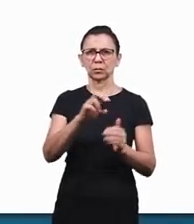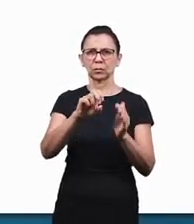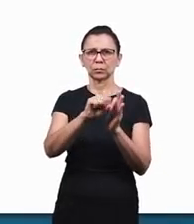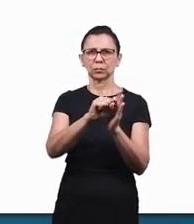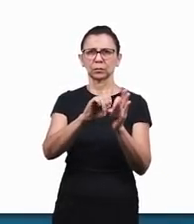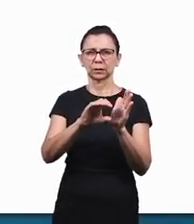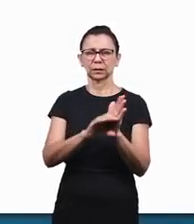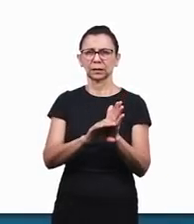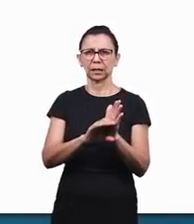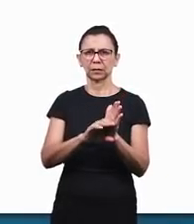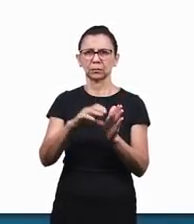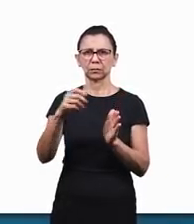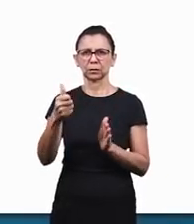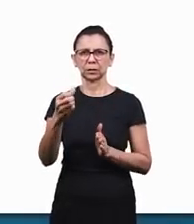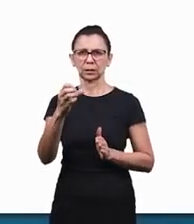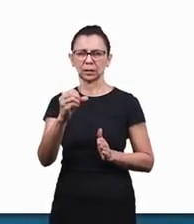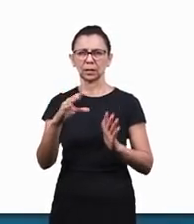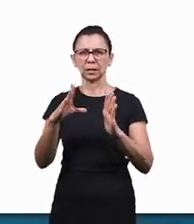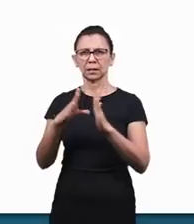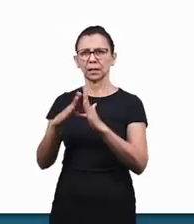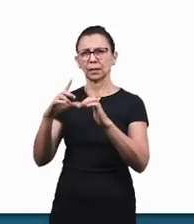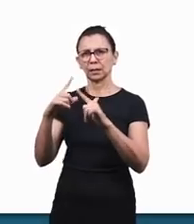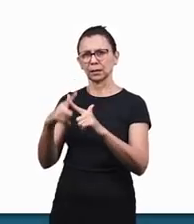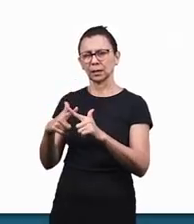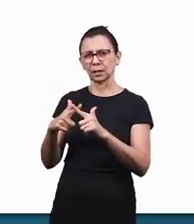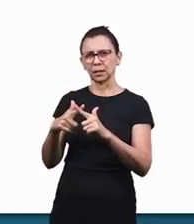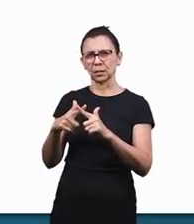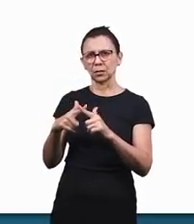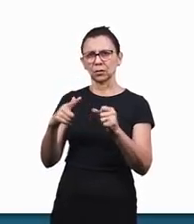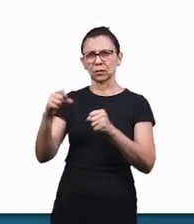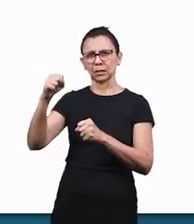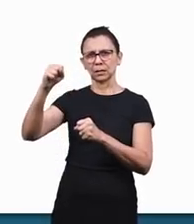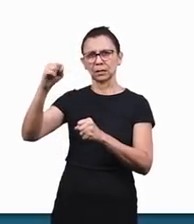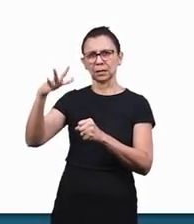Sardes, descrito em Apocalipse, capítulo 3, verso 1. E essa